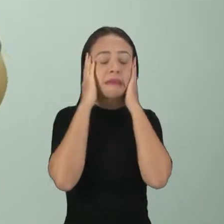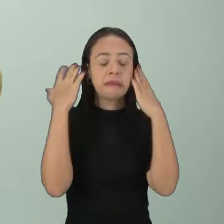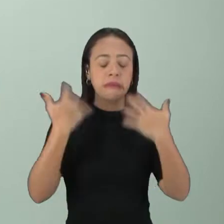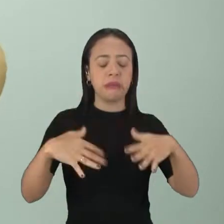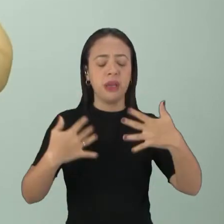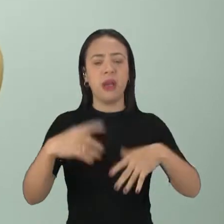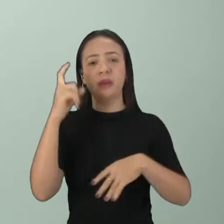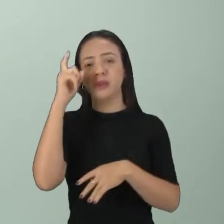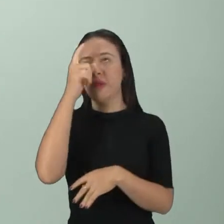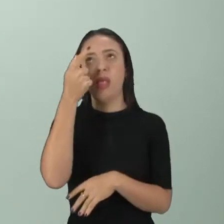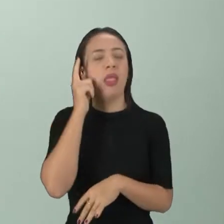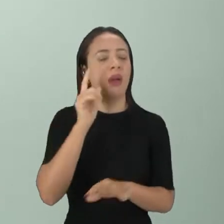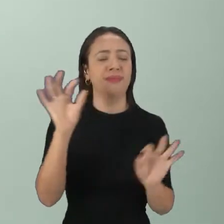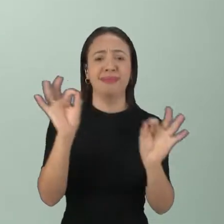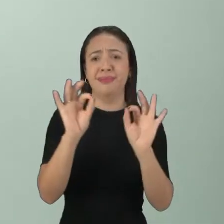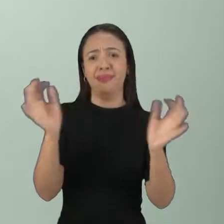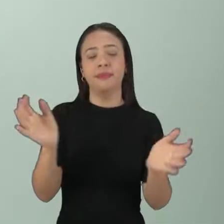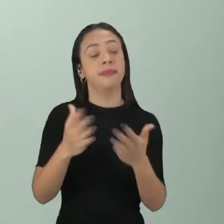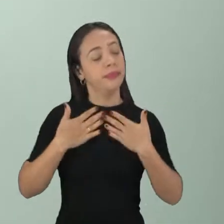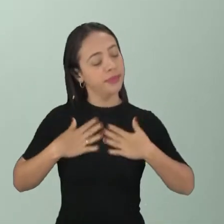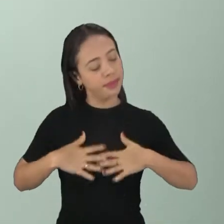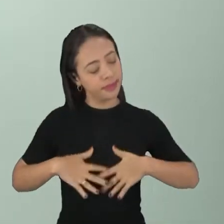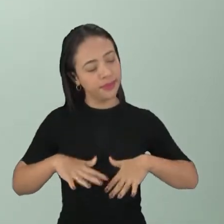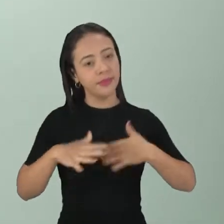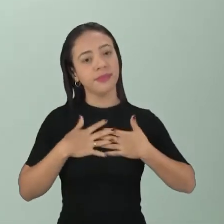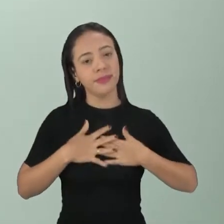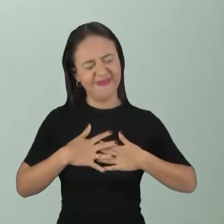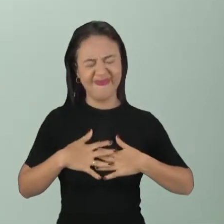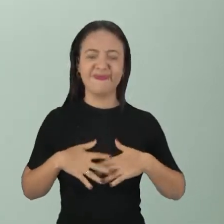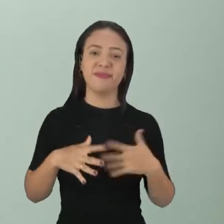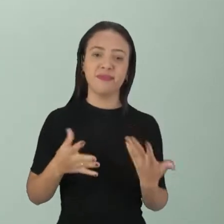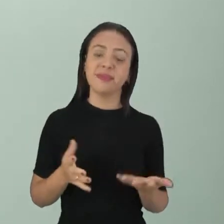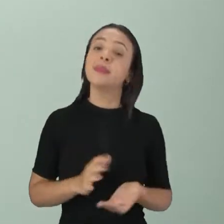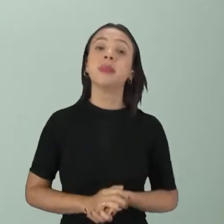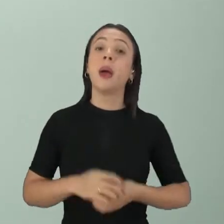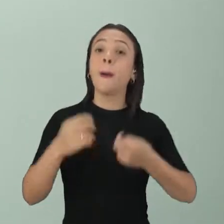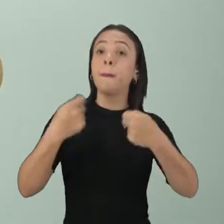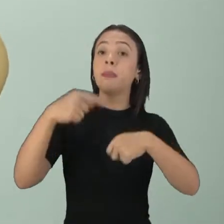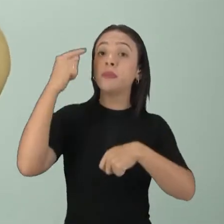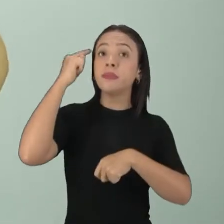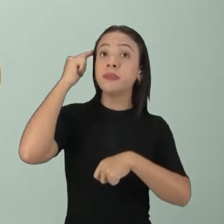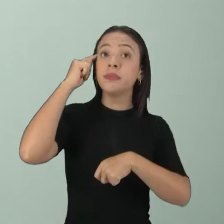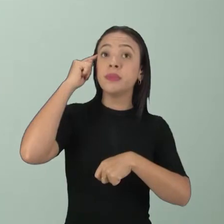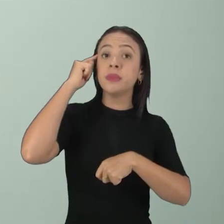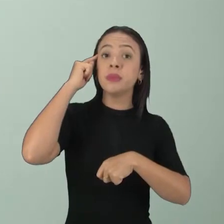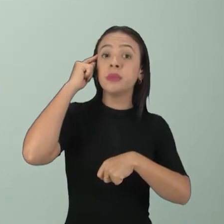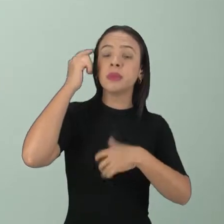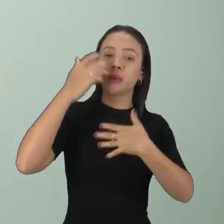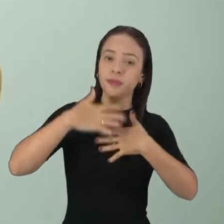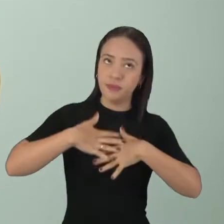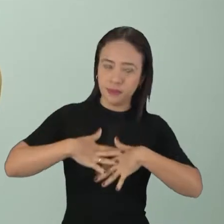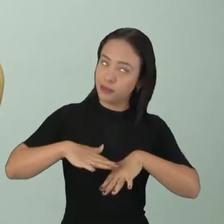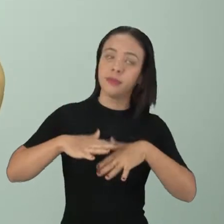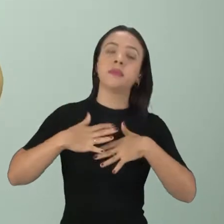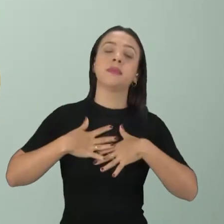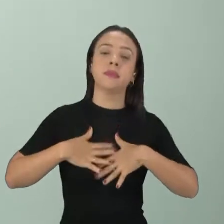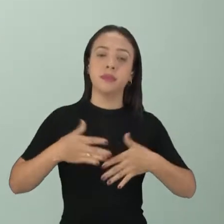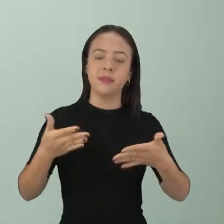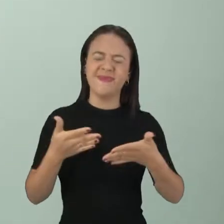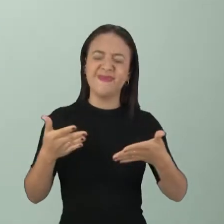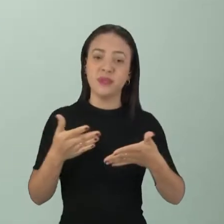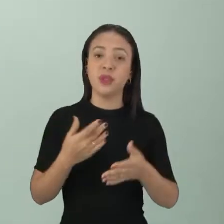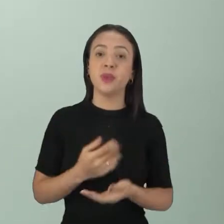muito difícil, eu não vou conseguir. Calma. Temos que pensar devagar nesse